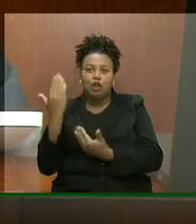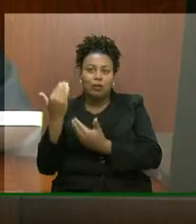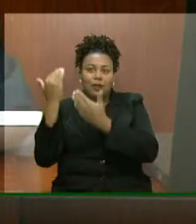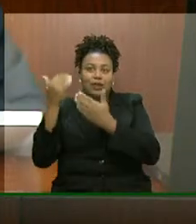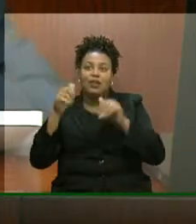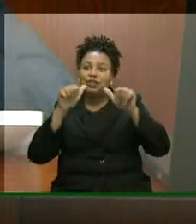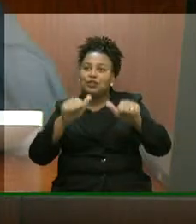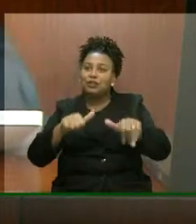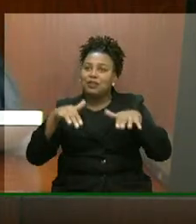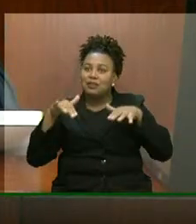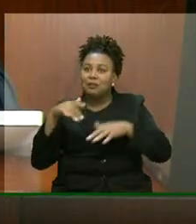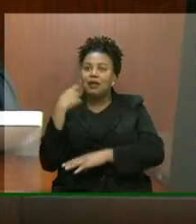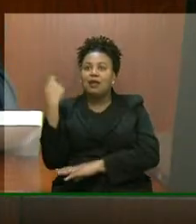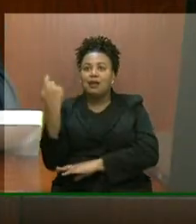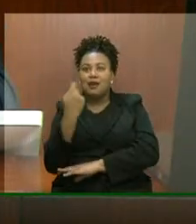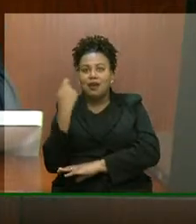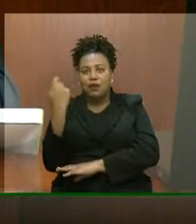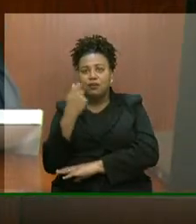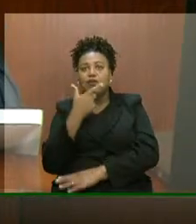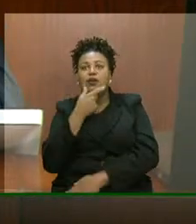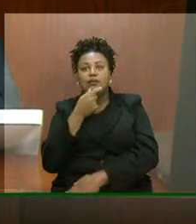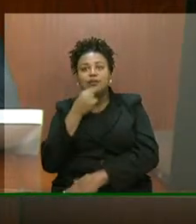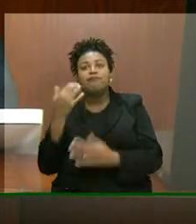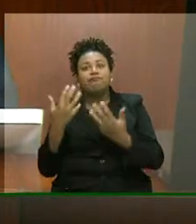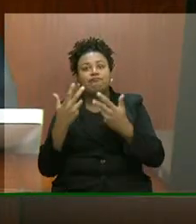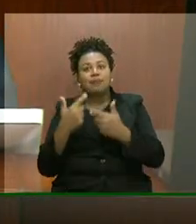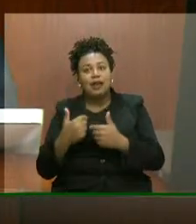Assembleia Legislativa Gaúcha ao seu